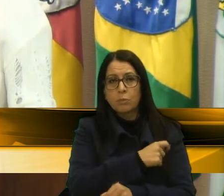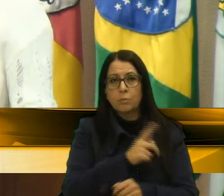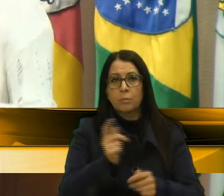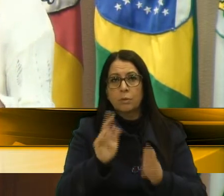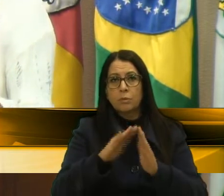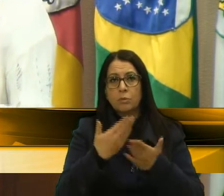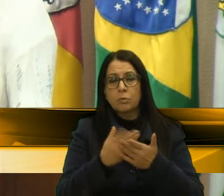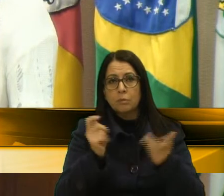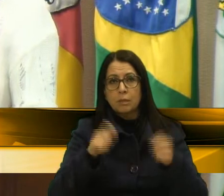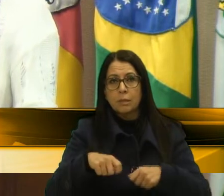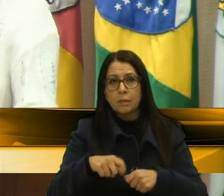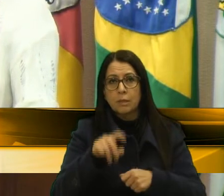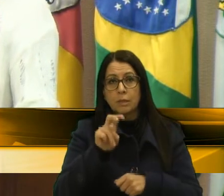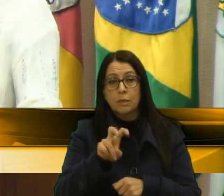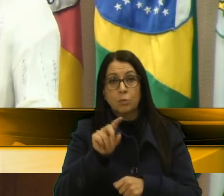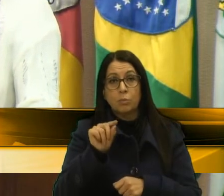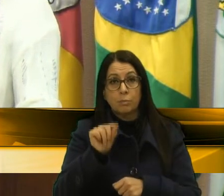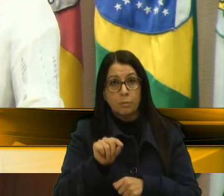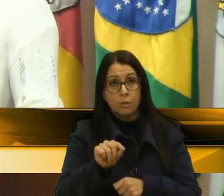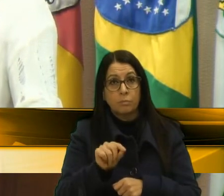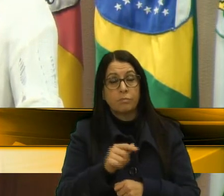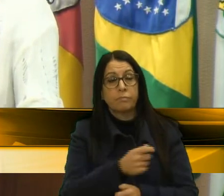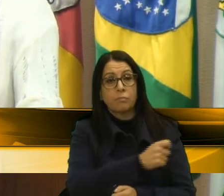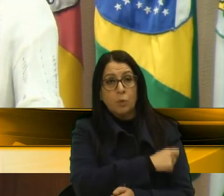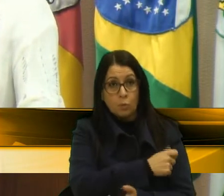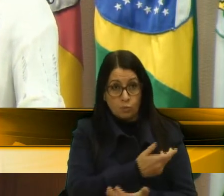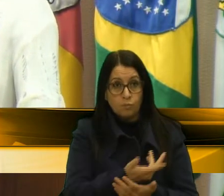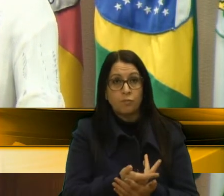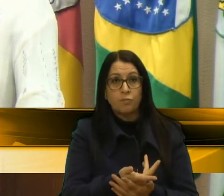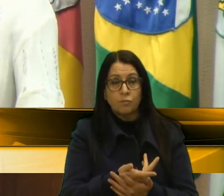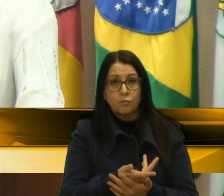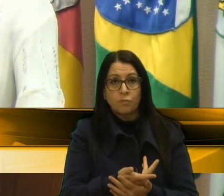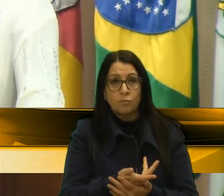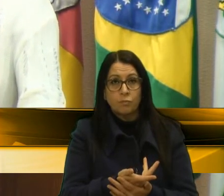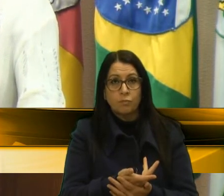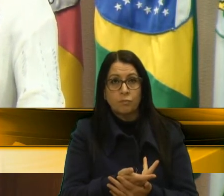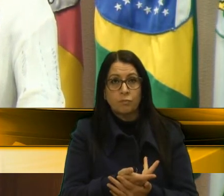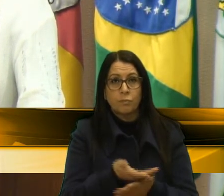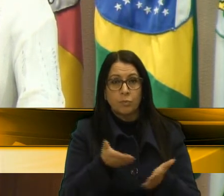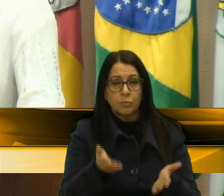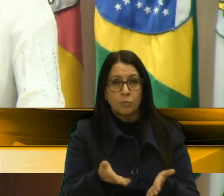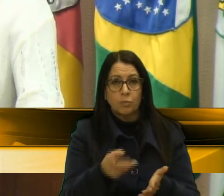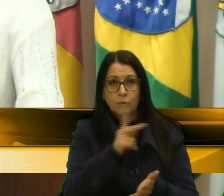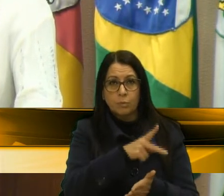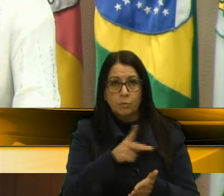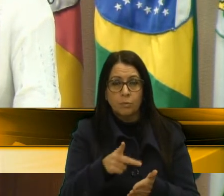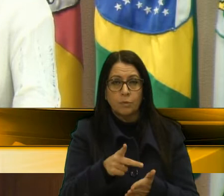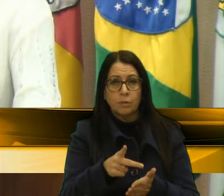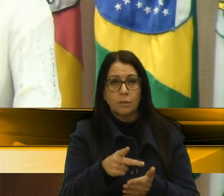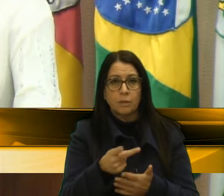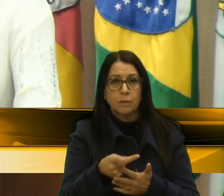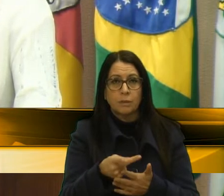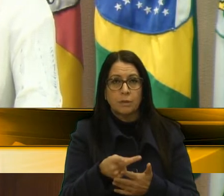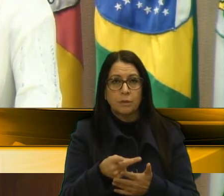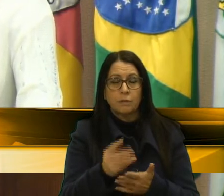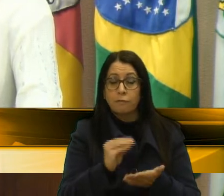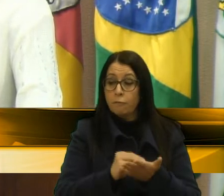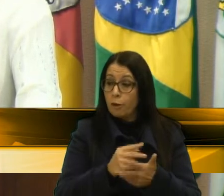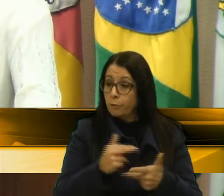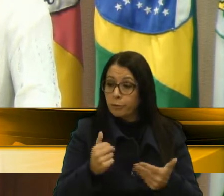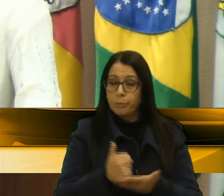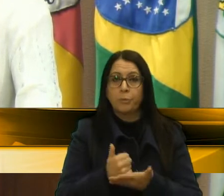capacidade para em torno de 5.000 estudantes, hoje os professores estão desassistidos,